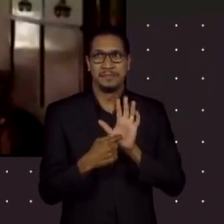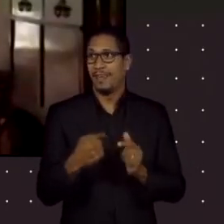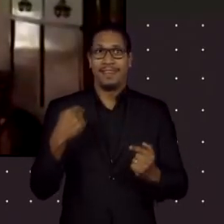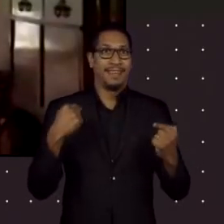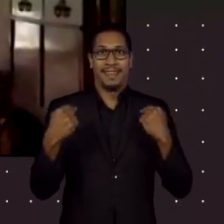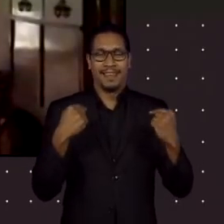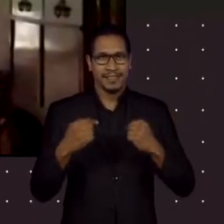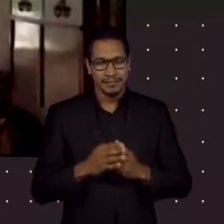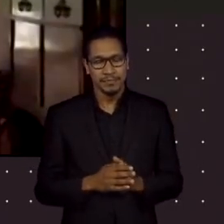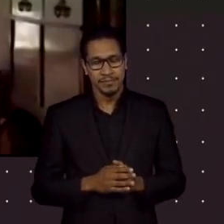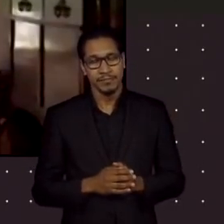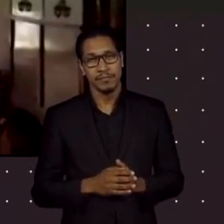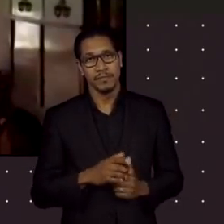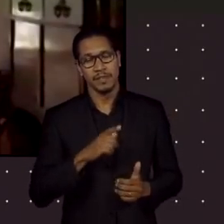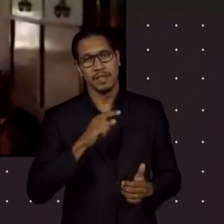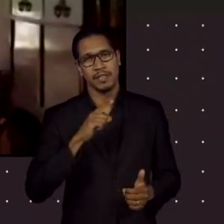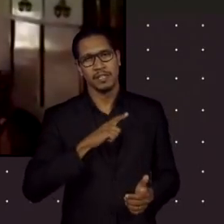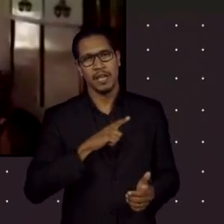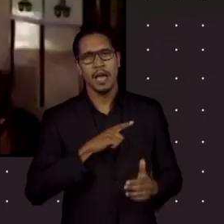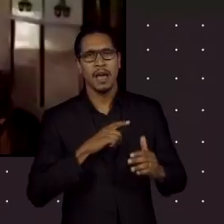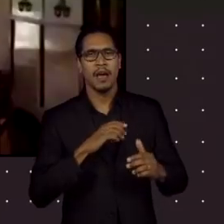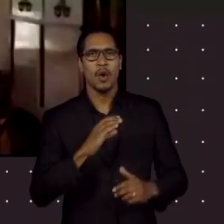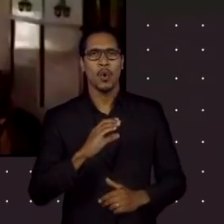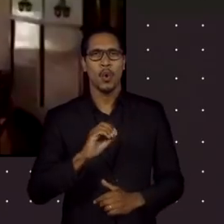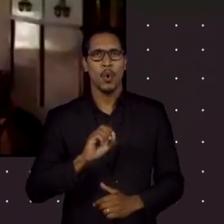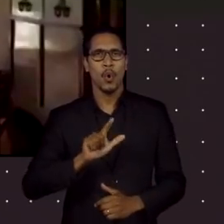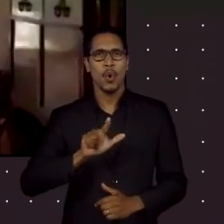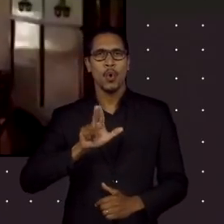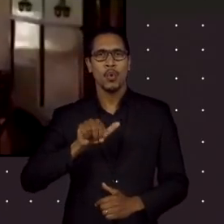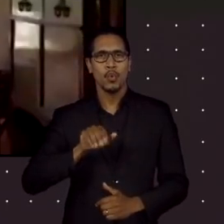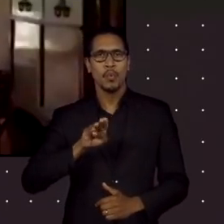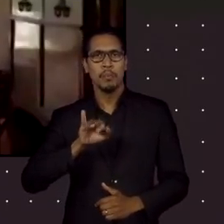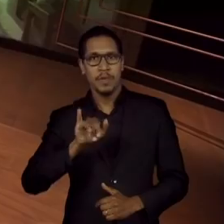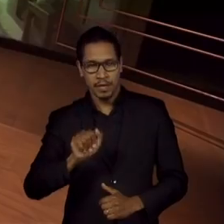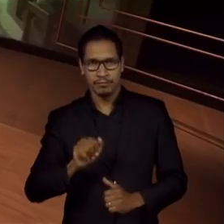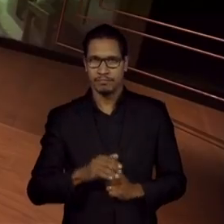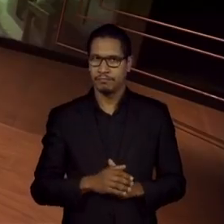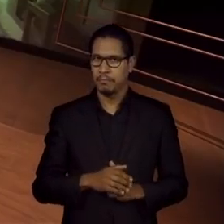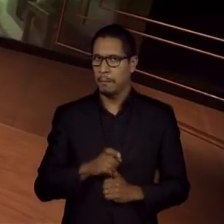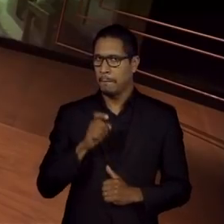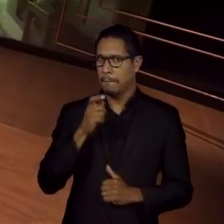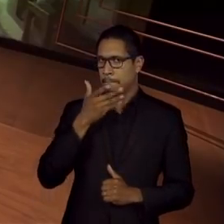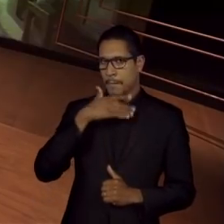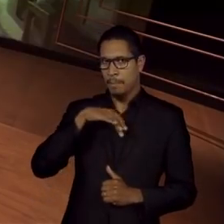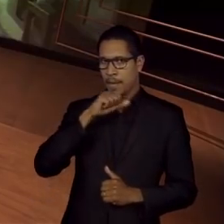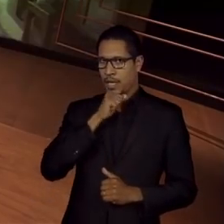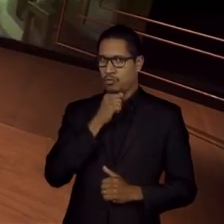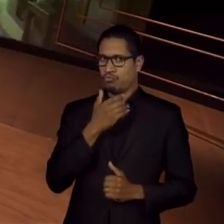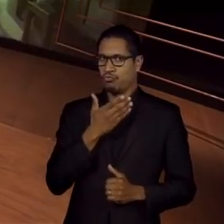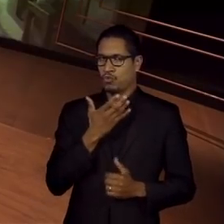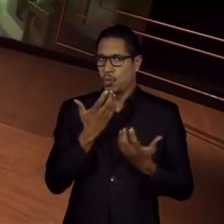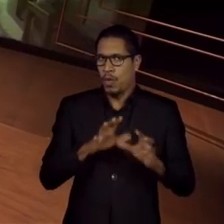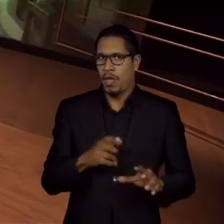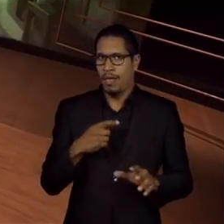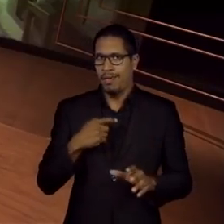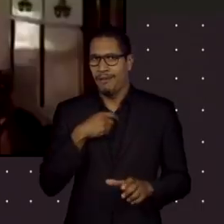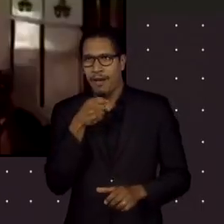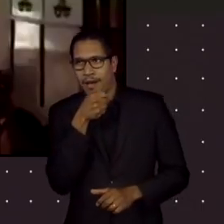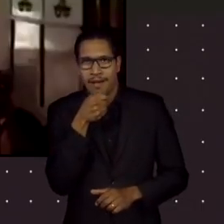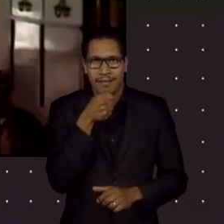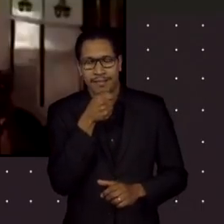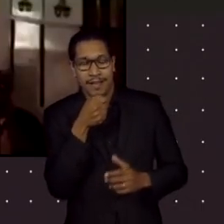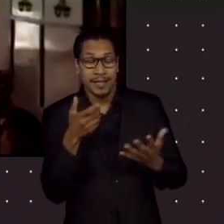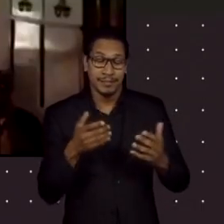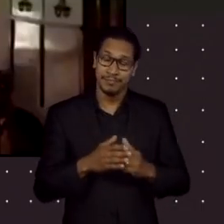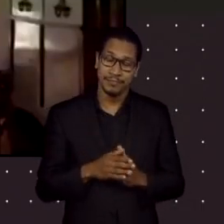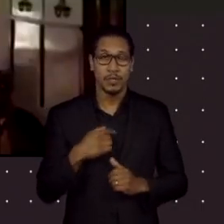contrato pela Colômbia, meu pai não deixou gravar e tal, porque meu irmão... Aí contei um pouco, ele falou, contei a história do